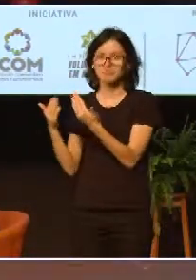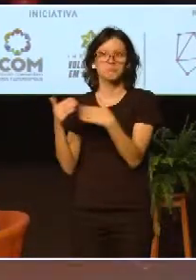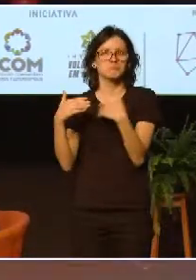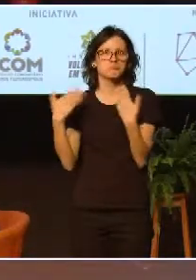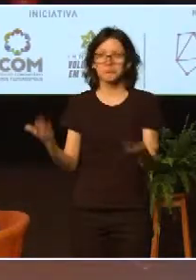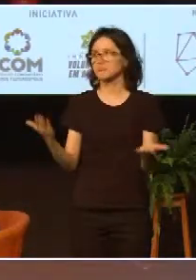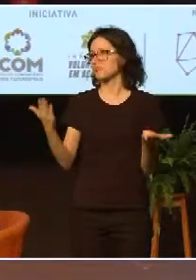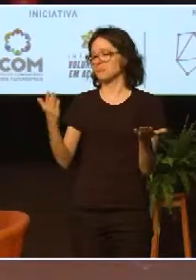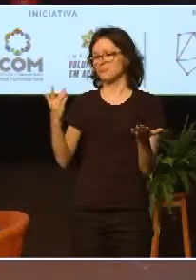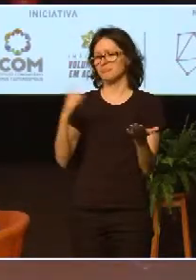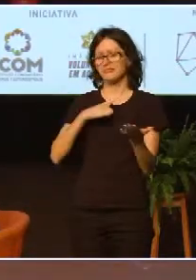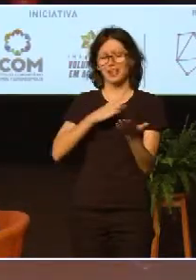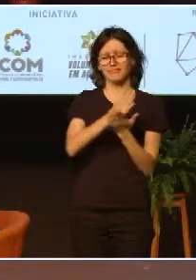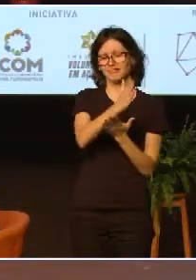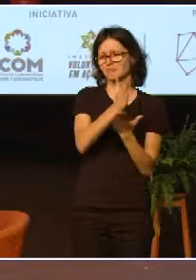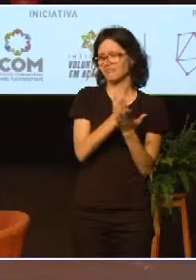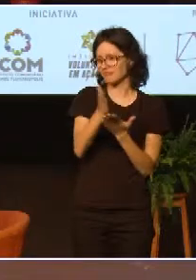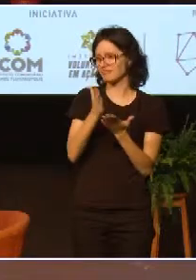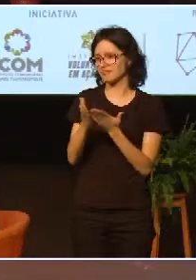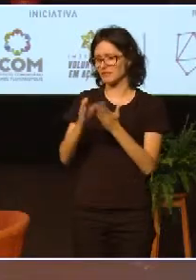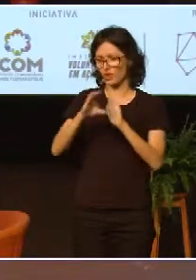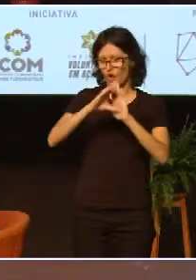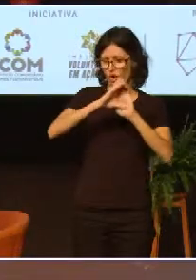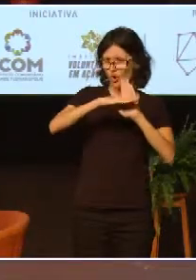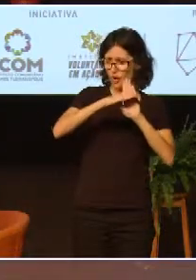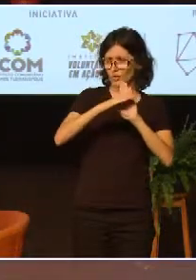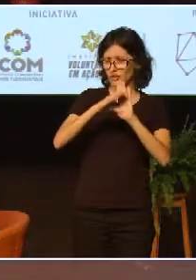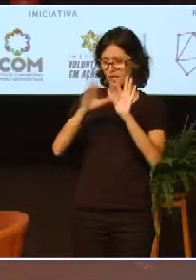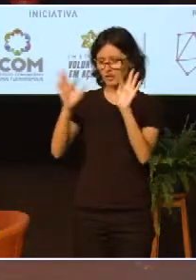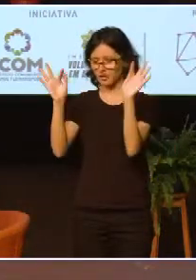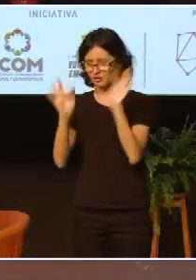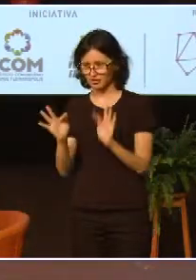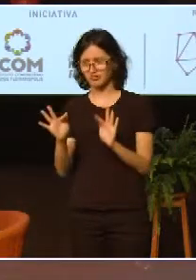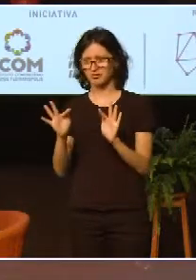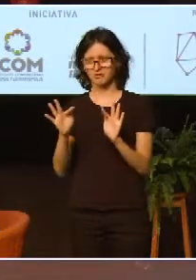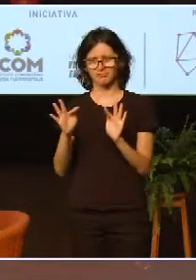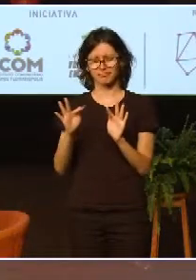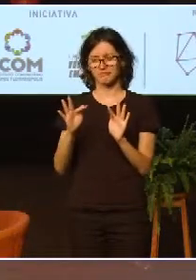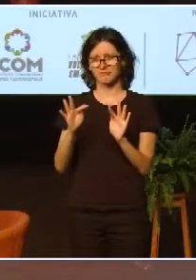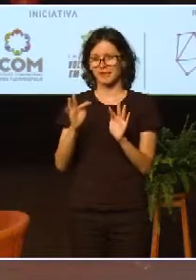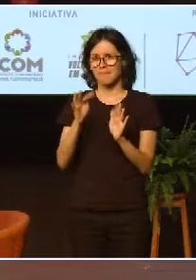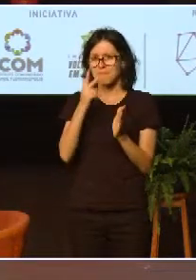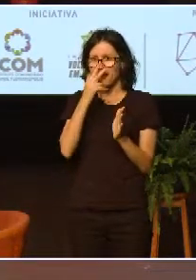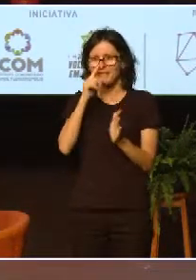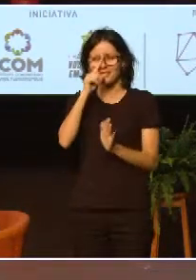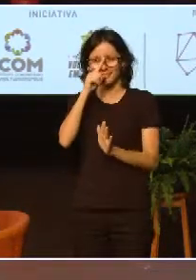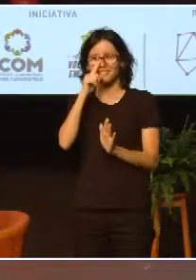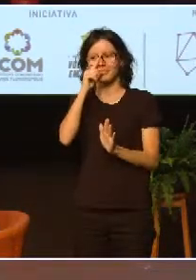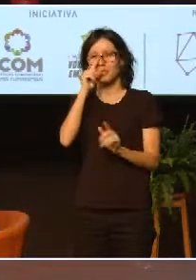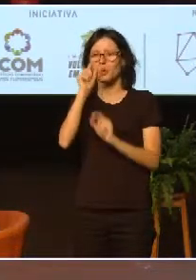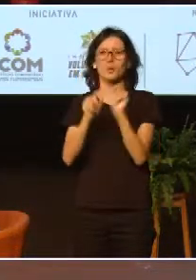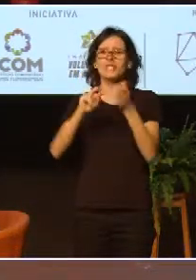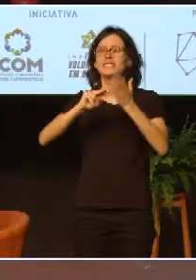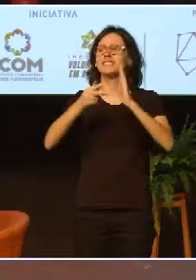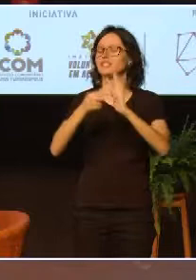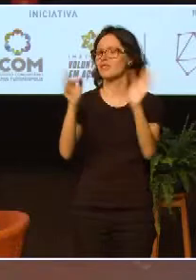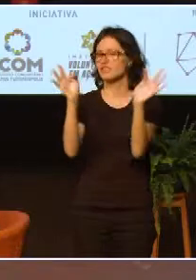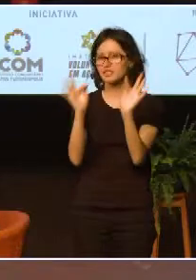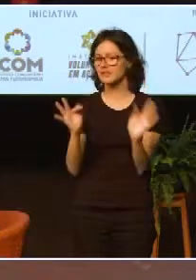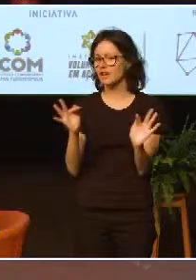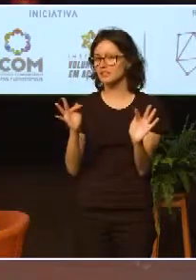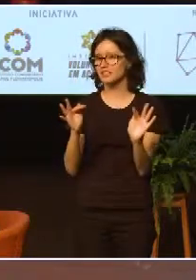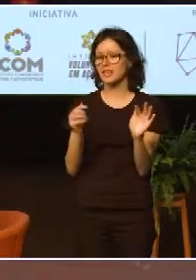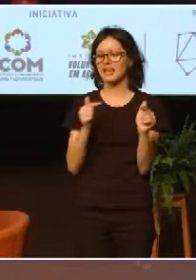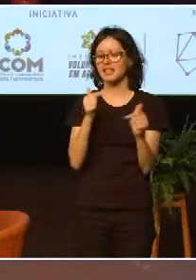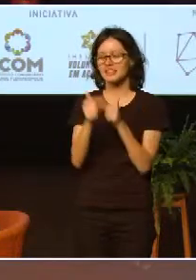Assim, então, eu acho que o conceito de felicidade, para mim, é um conceito muito perigoso que a gente está usando hoje, de que